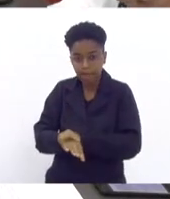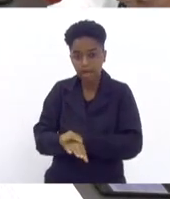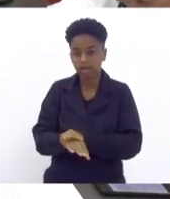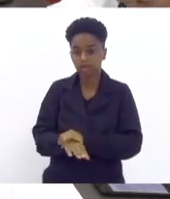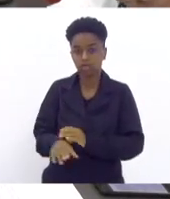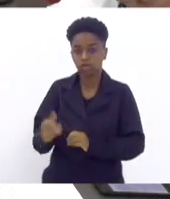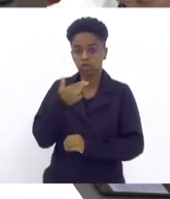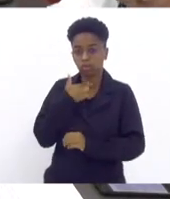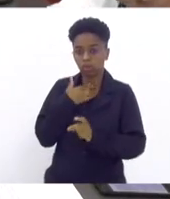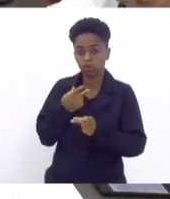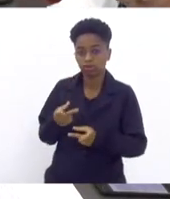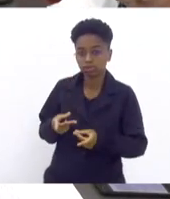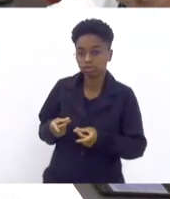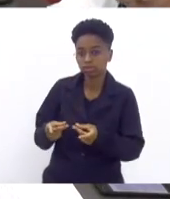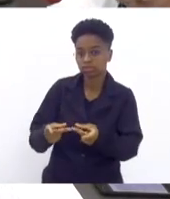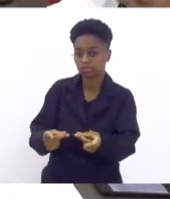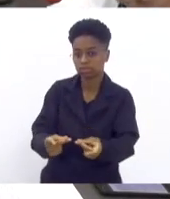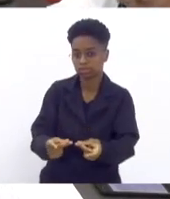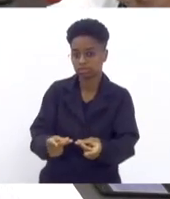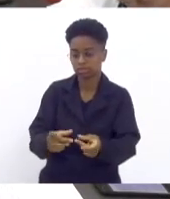ser permanente.